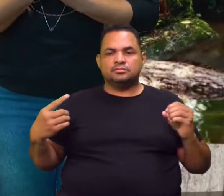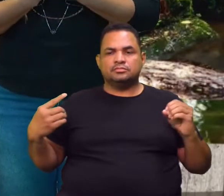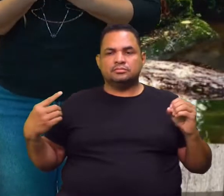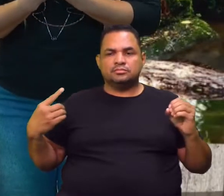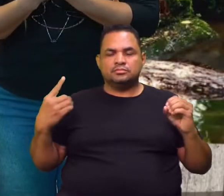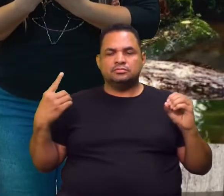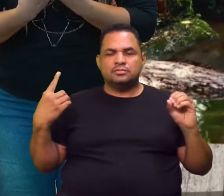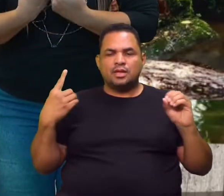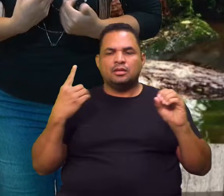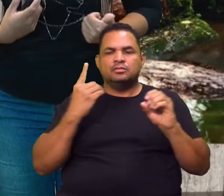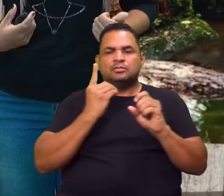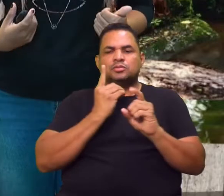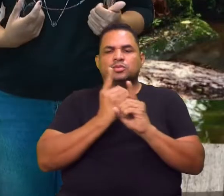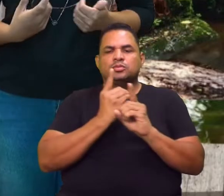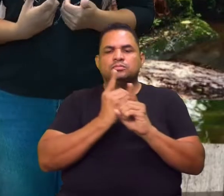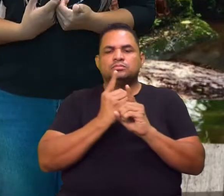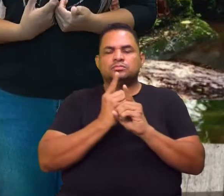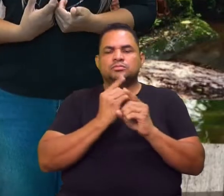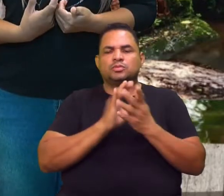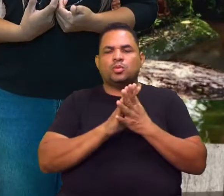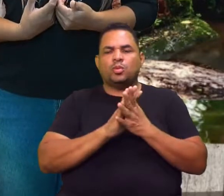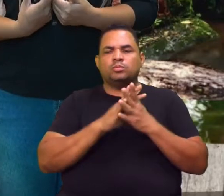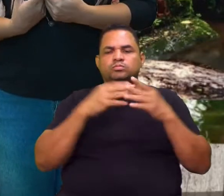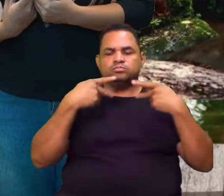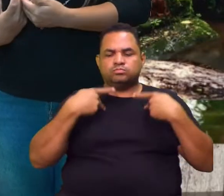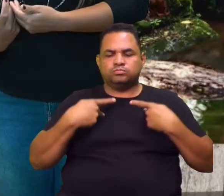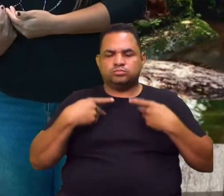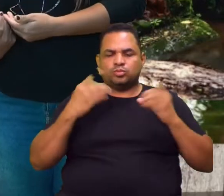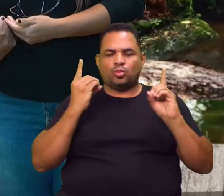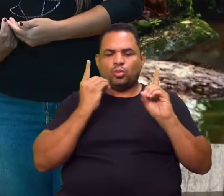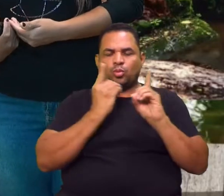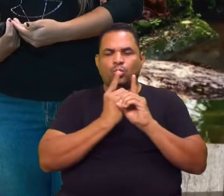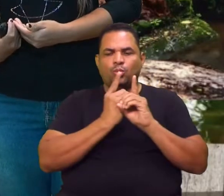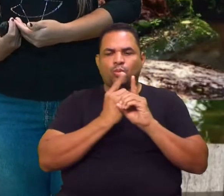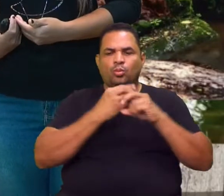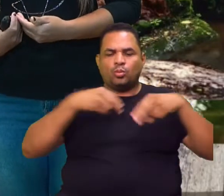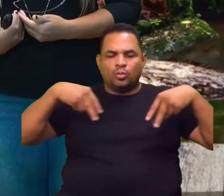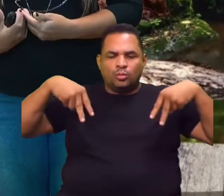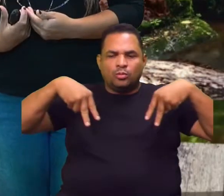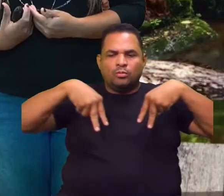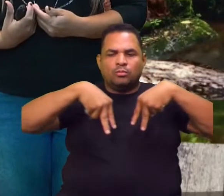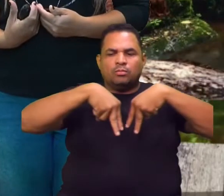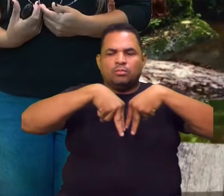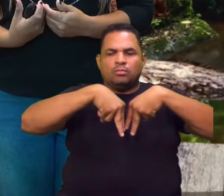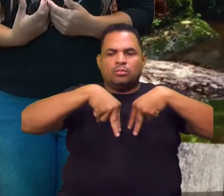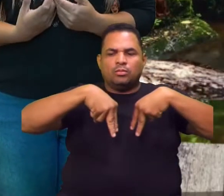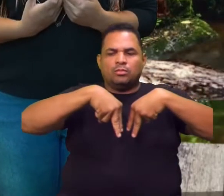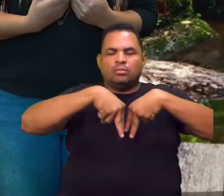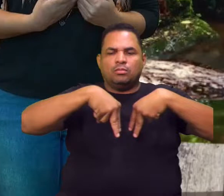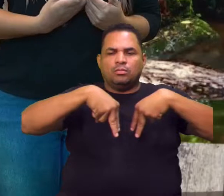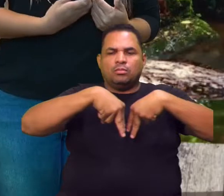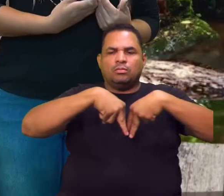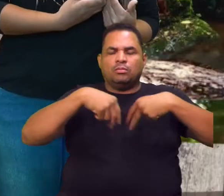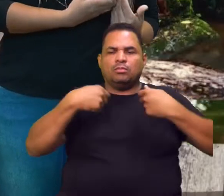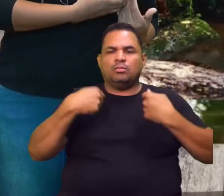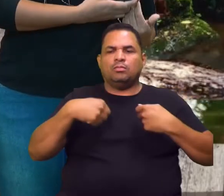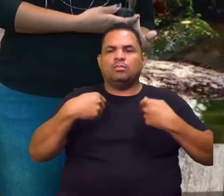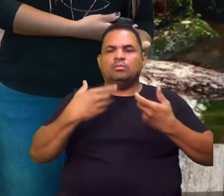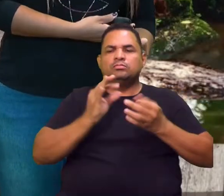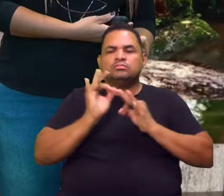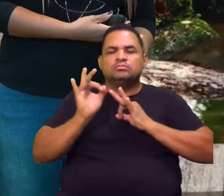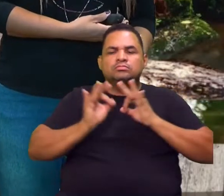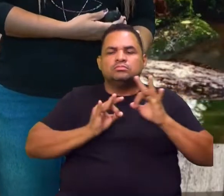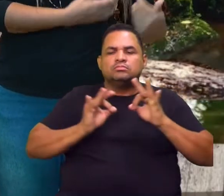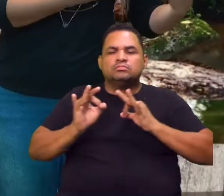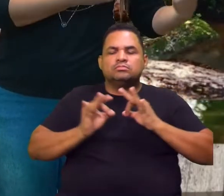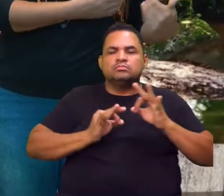encontro corpo a corpo aconteça, na espécie humana, né? Precisa de toda uma